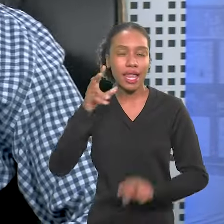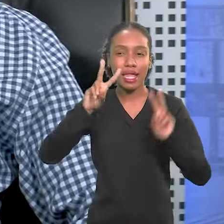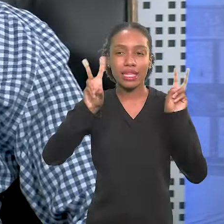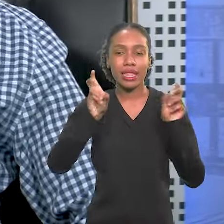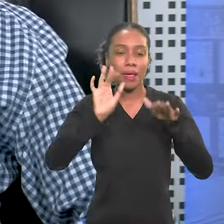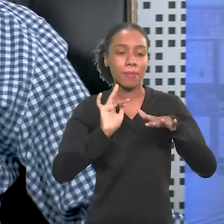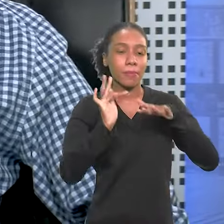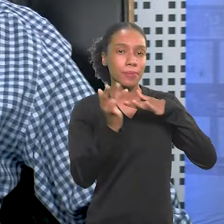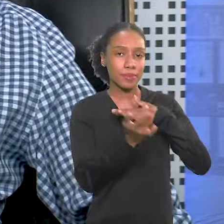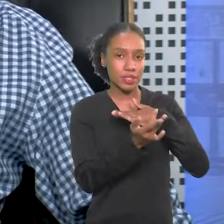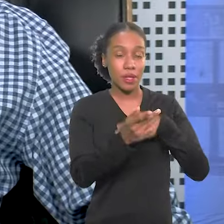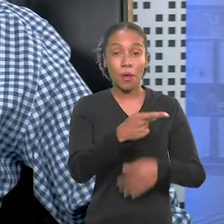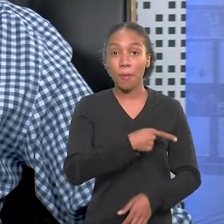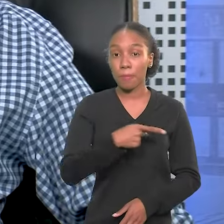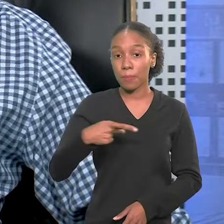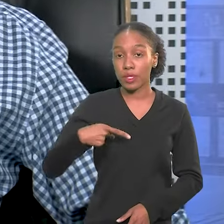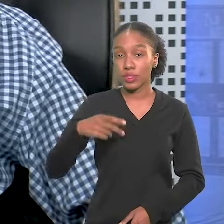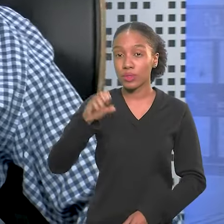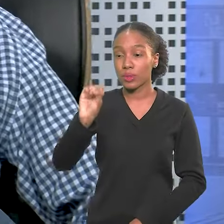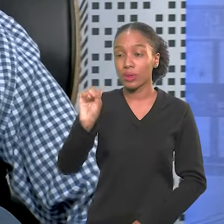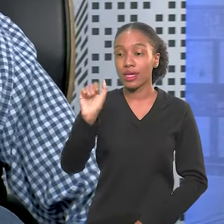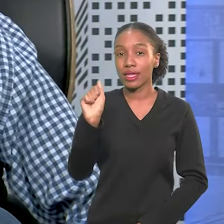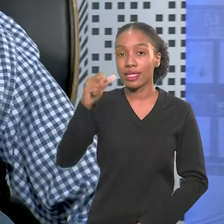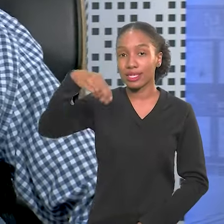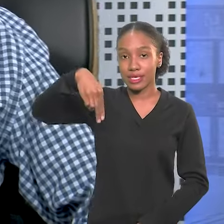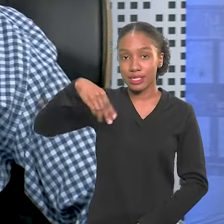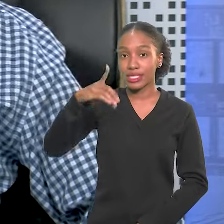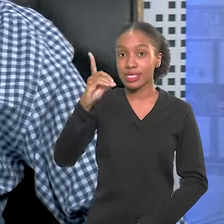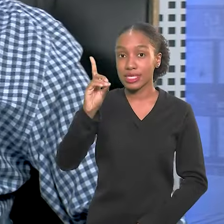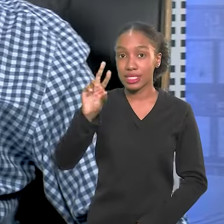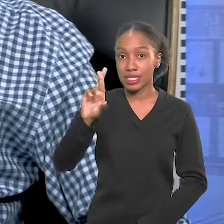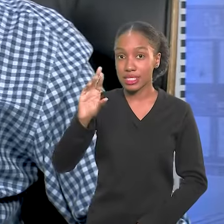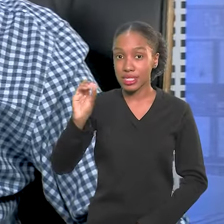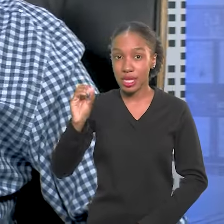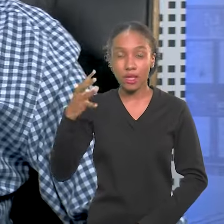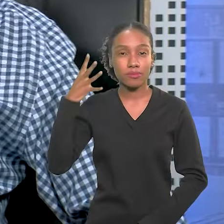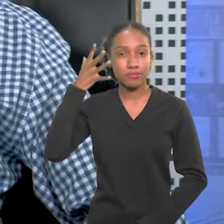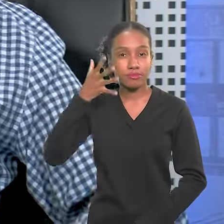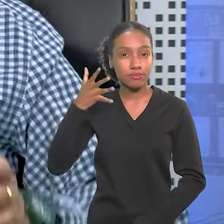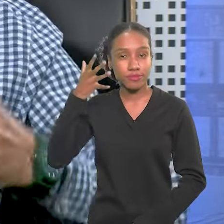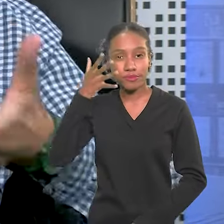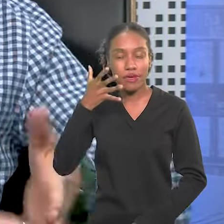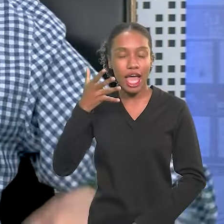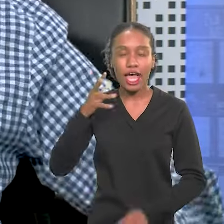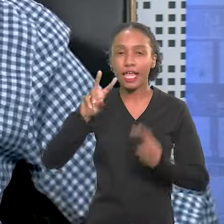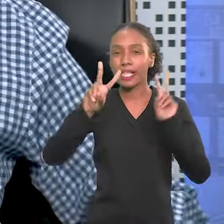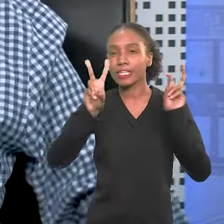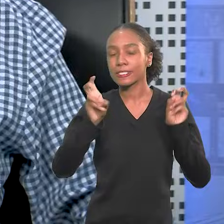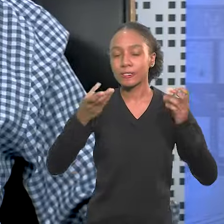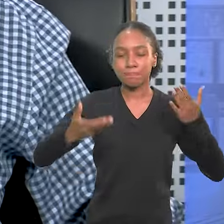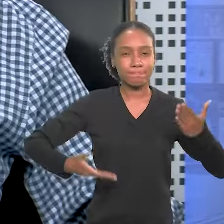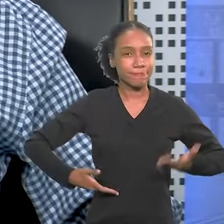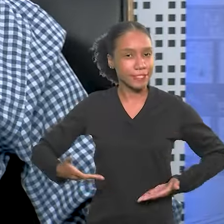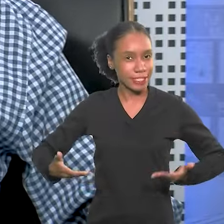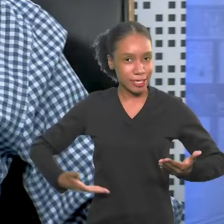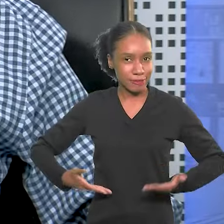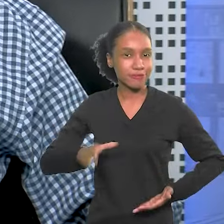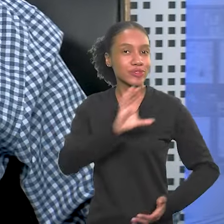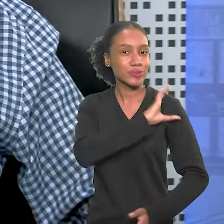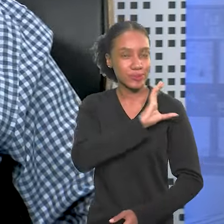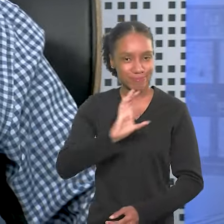tivemos o pastor Sandro como falando sobre o serviço cristão